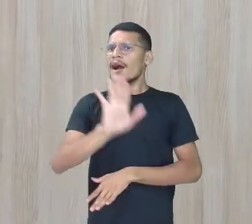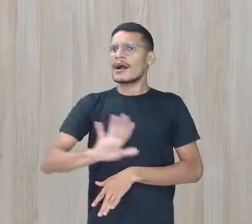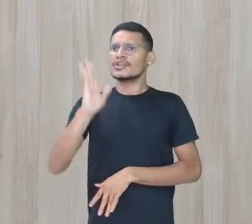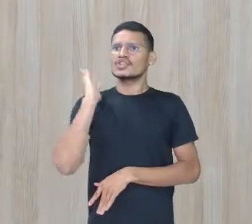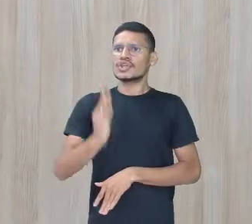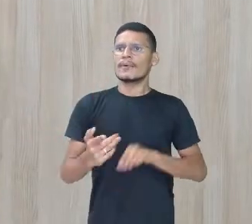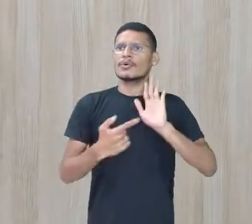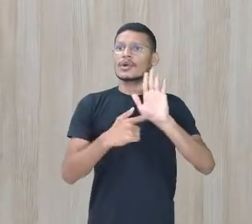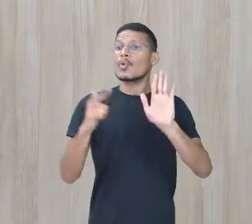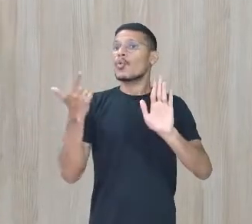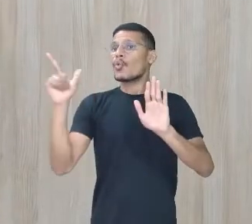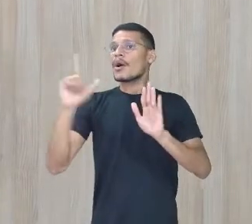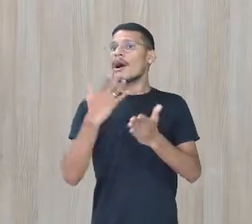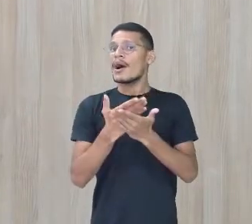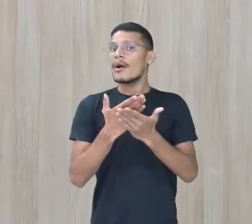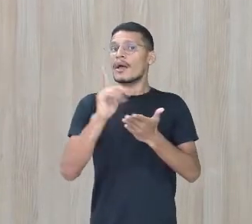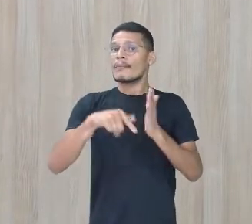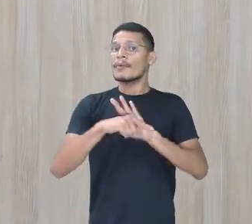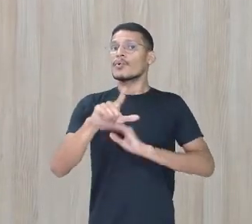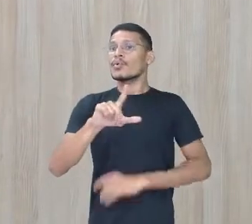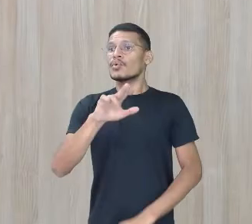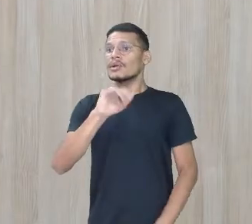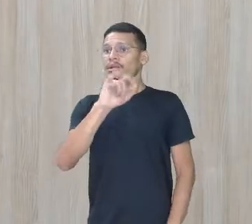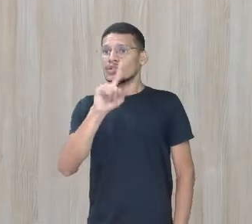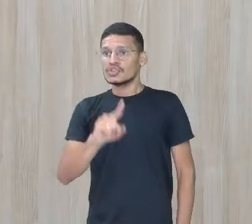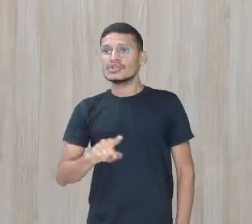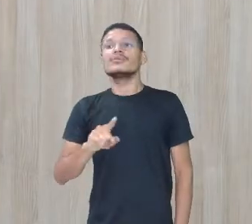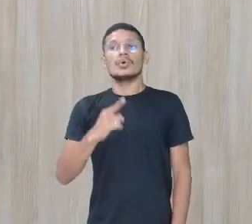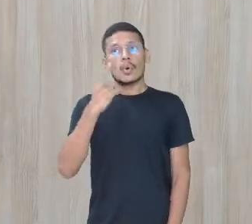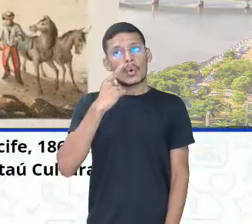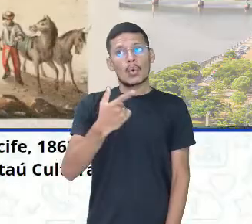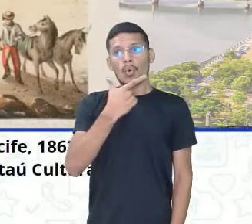mostrou em outras aulas, que é do Luiz Schilapris,